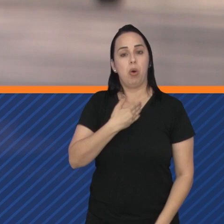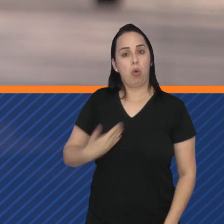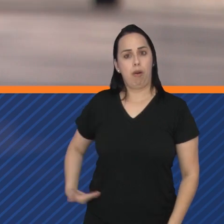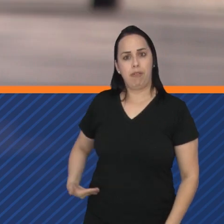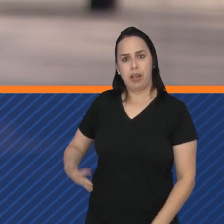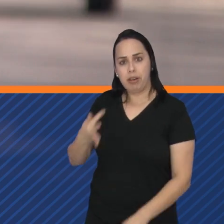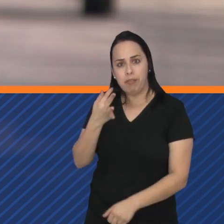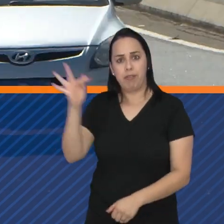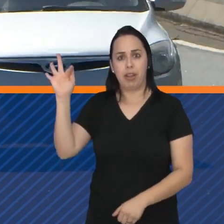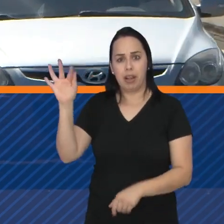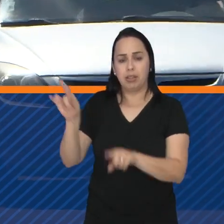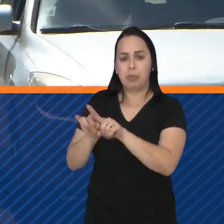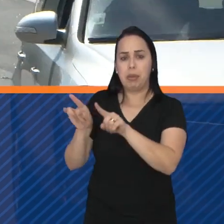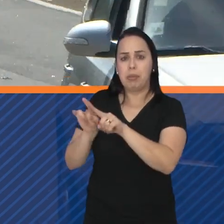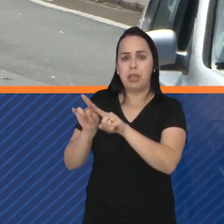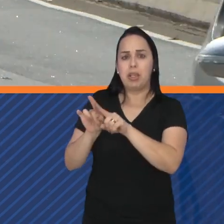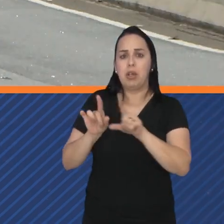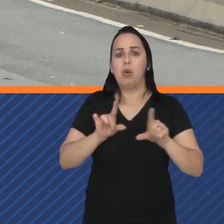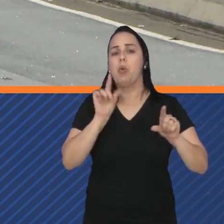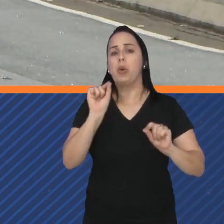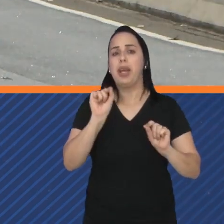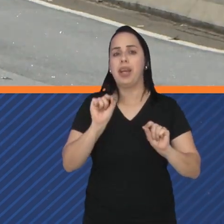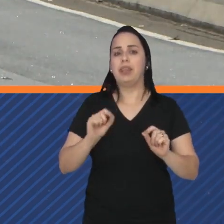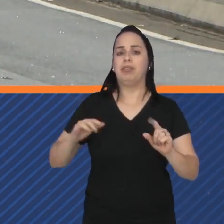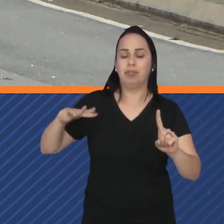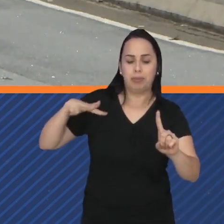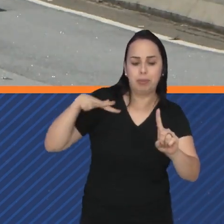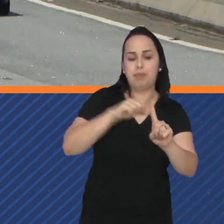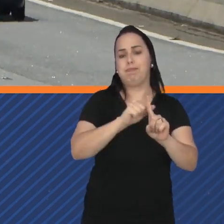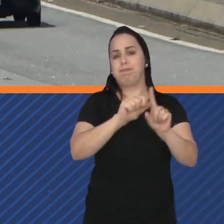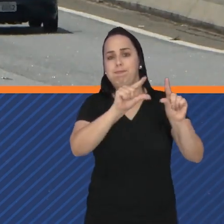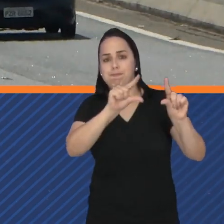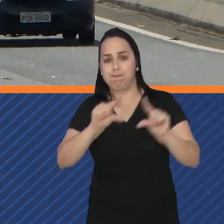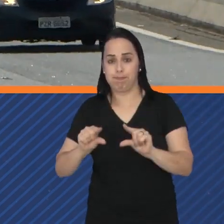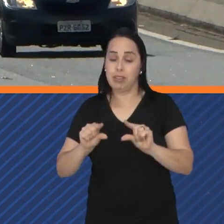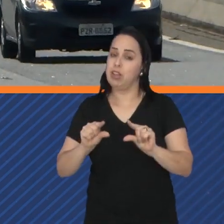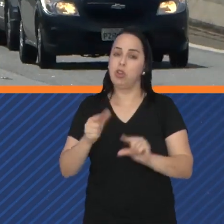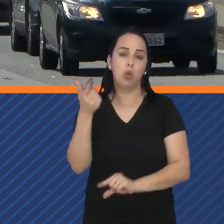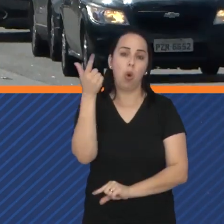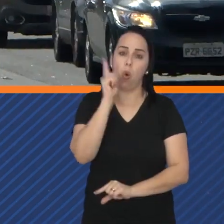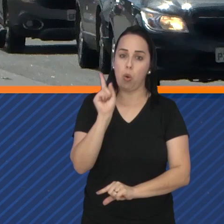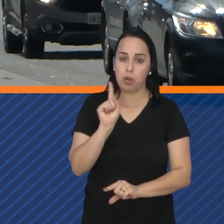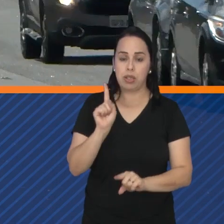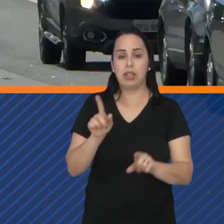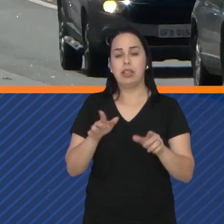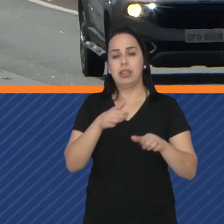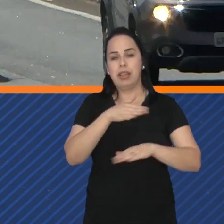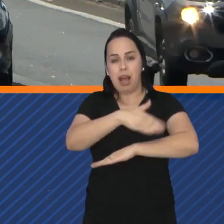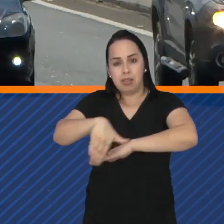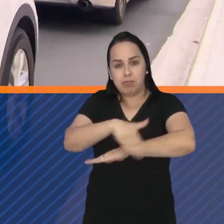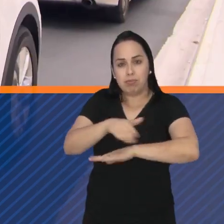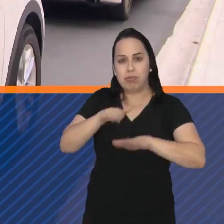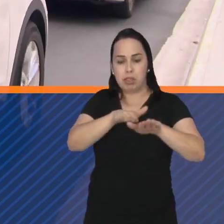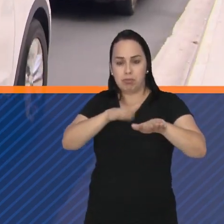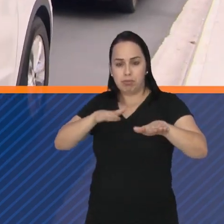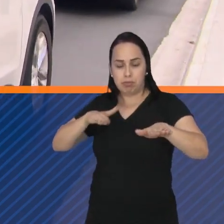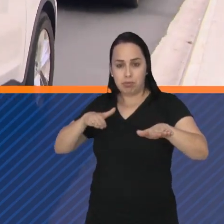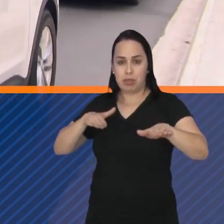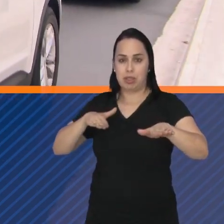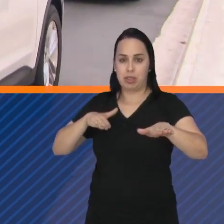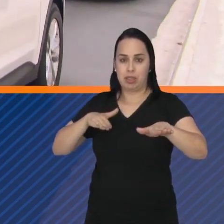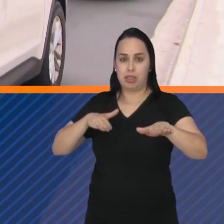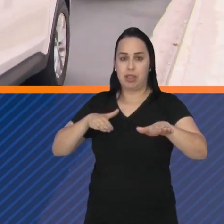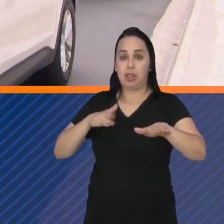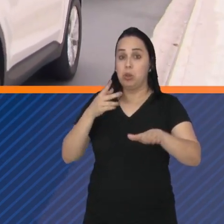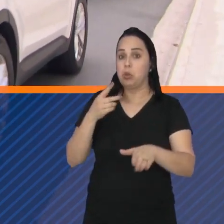do governo estadual de reduzir pela metade o número de mortes causadas por acidentes em estradas e vias